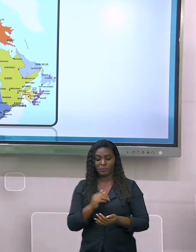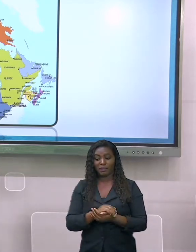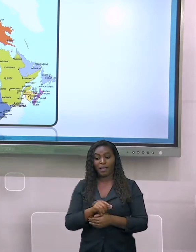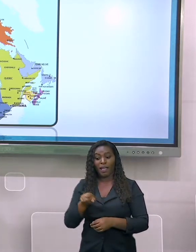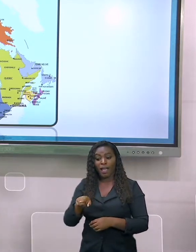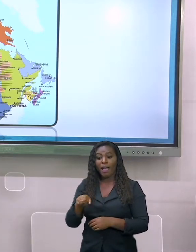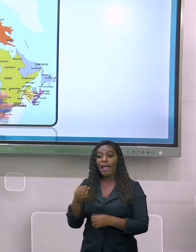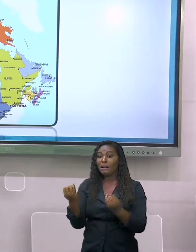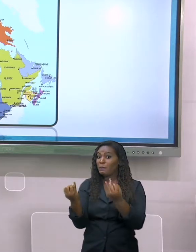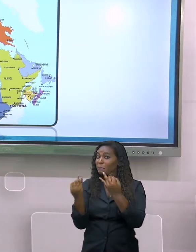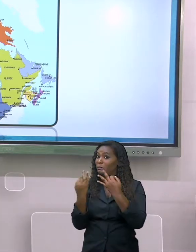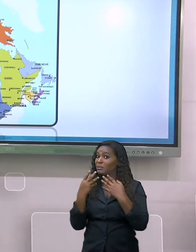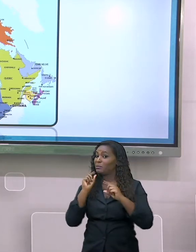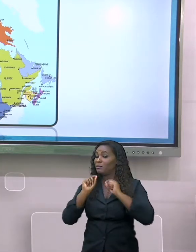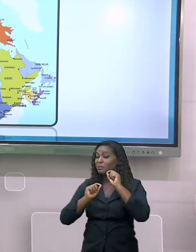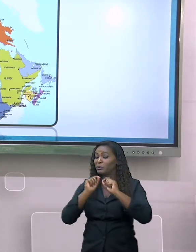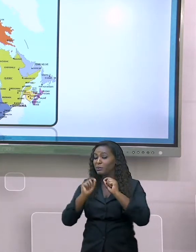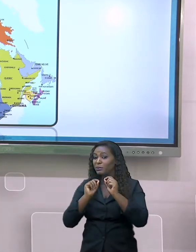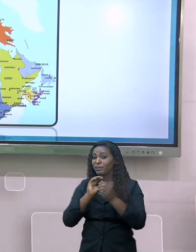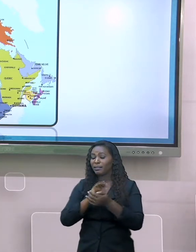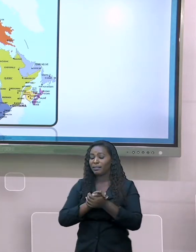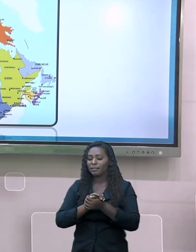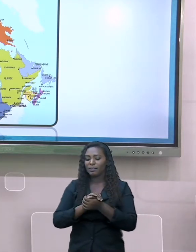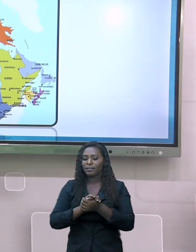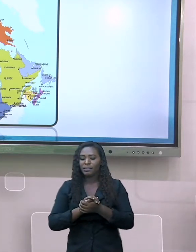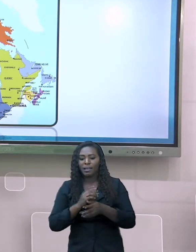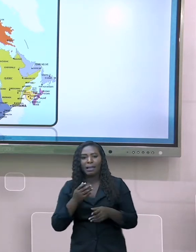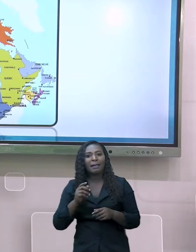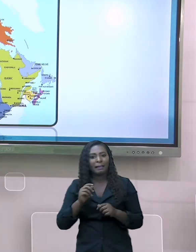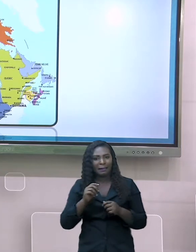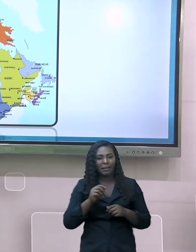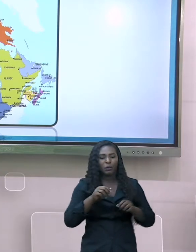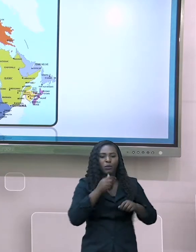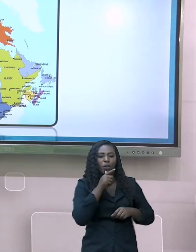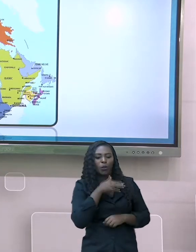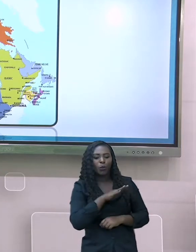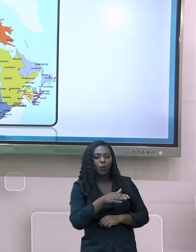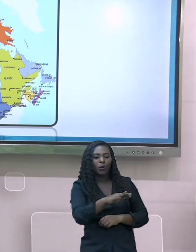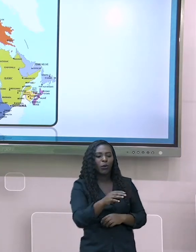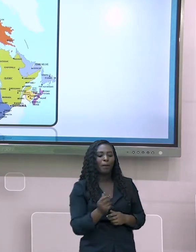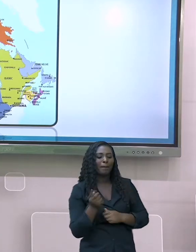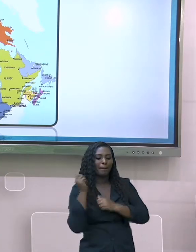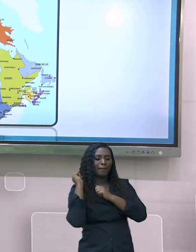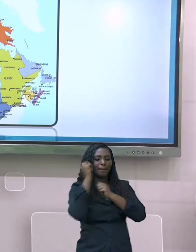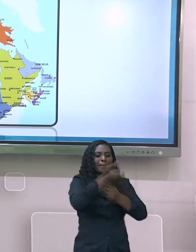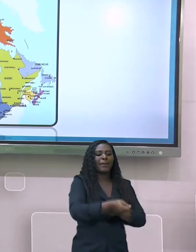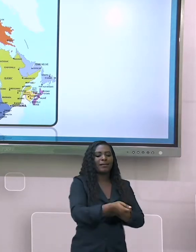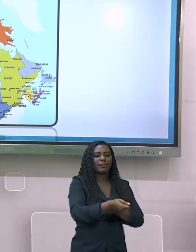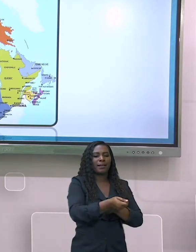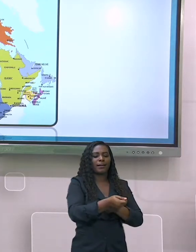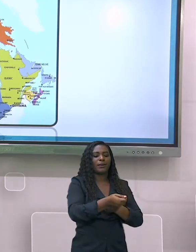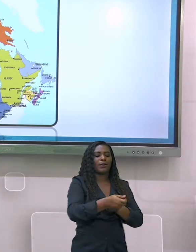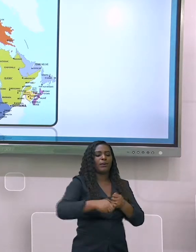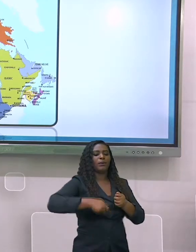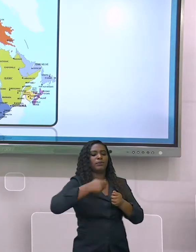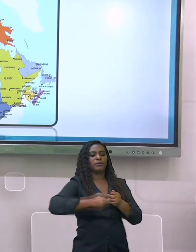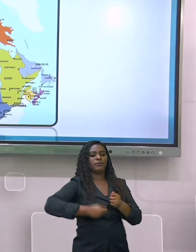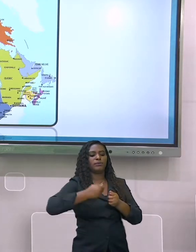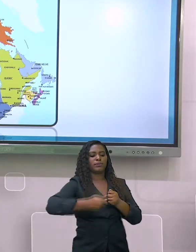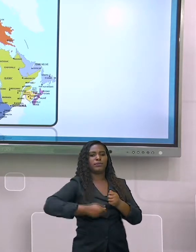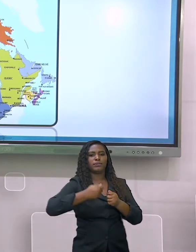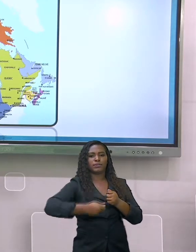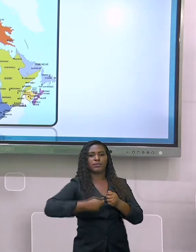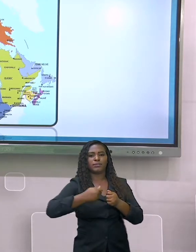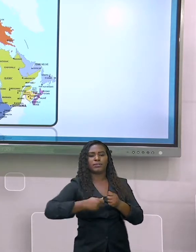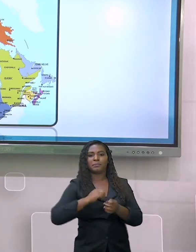eles montavam aqueles iglus. Se pescasse dentro do iglu, ele tirava o peixe, ele